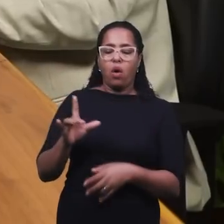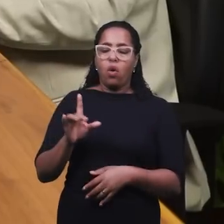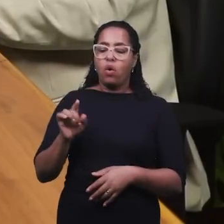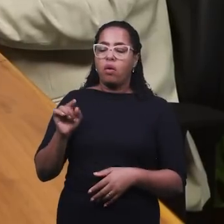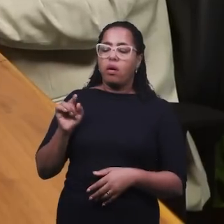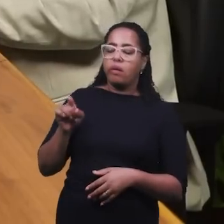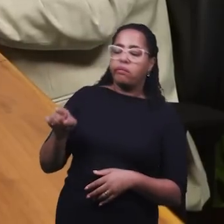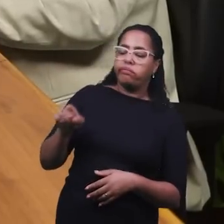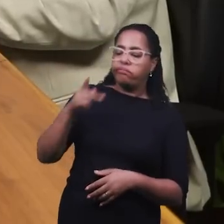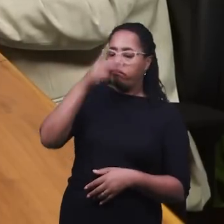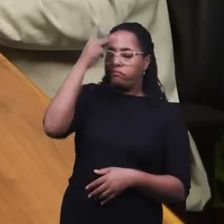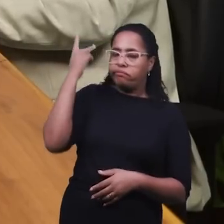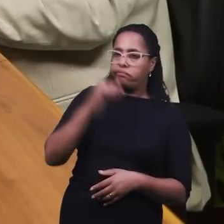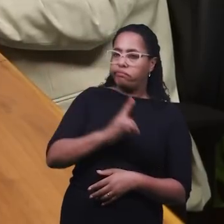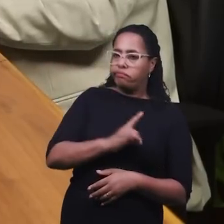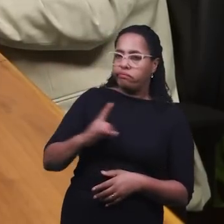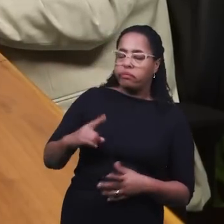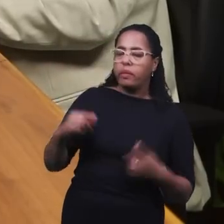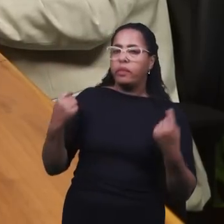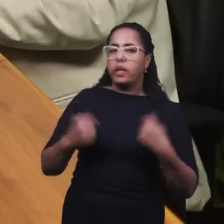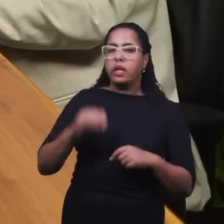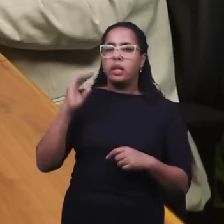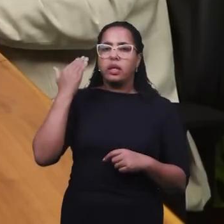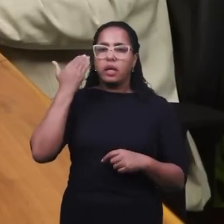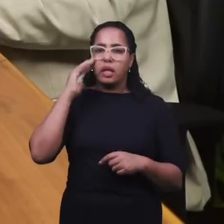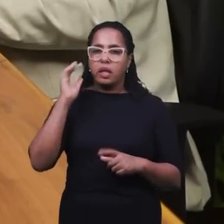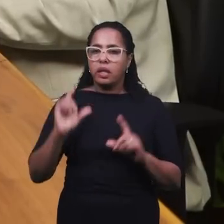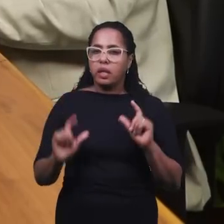corpo. Aprendemos muito isso.